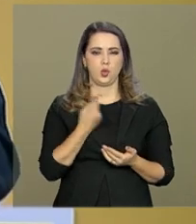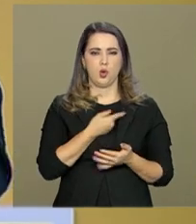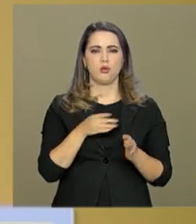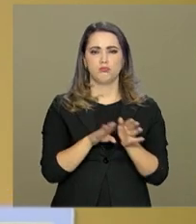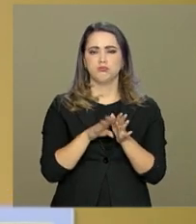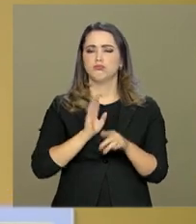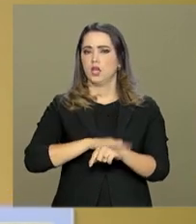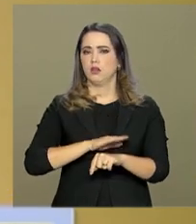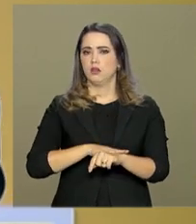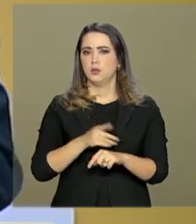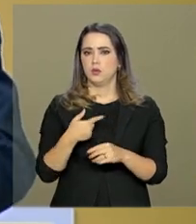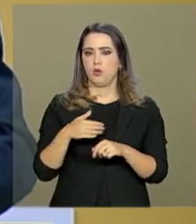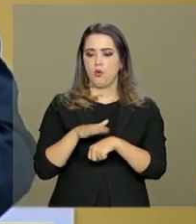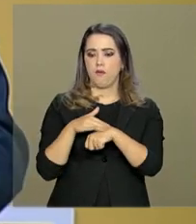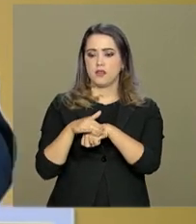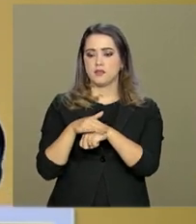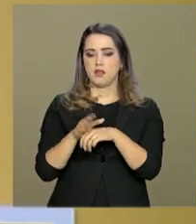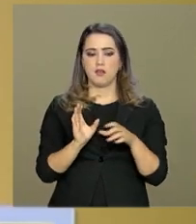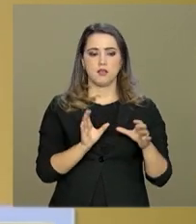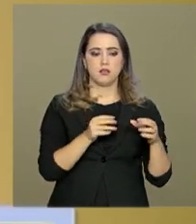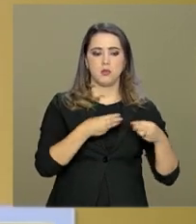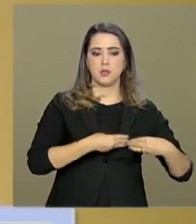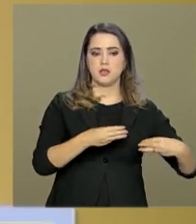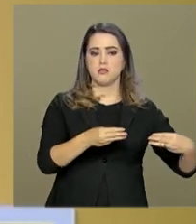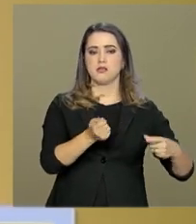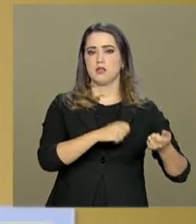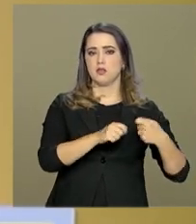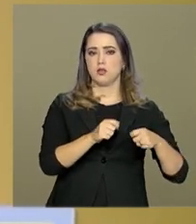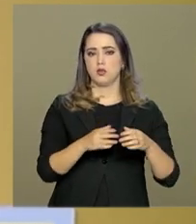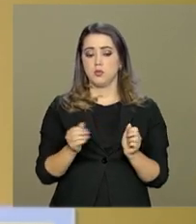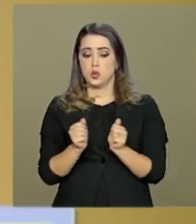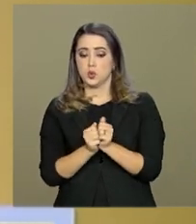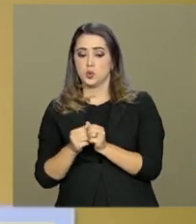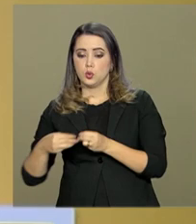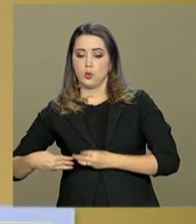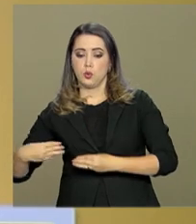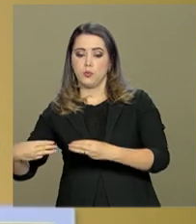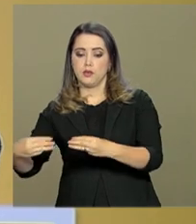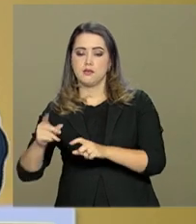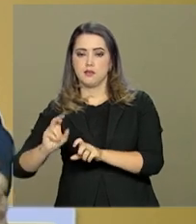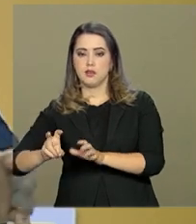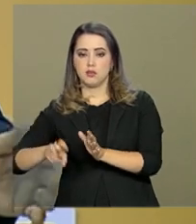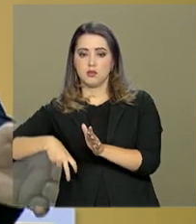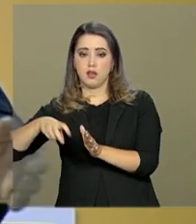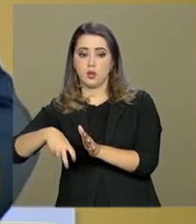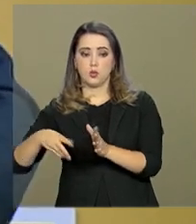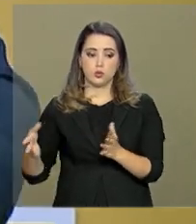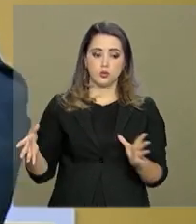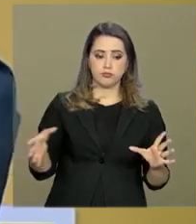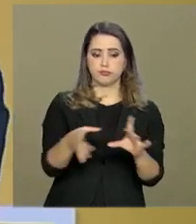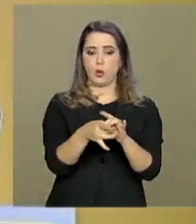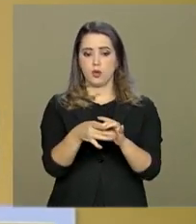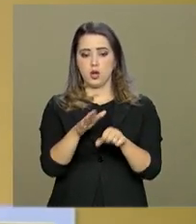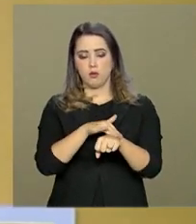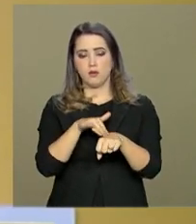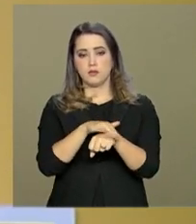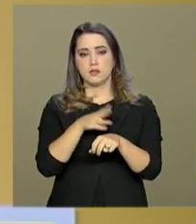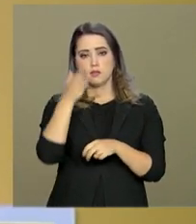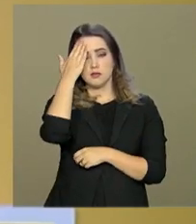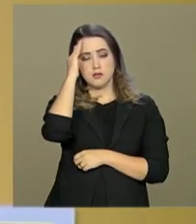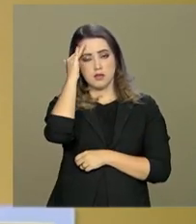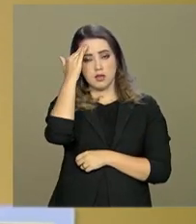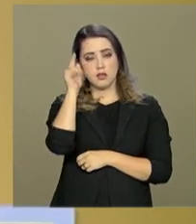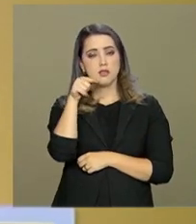momento conversar entre fazenda e e ministério agricultura de entender se queríamos taxas de